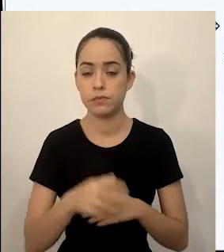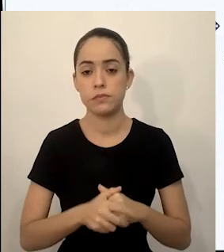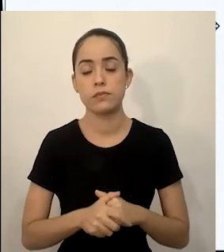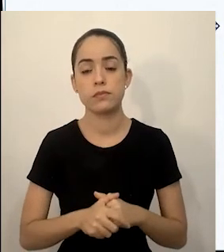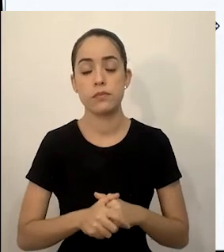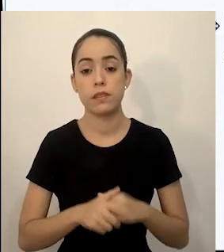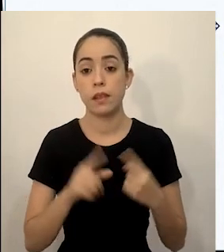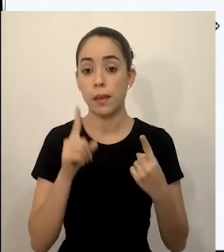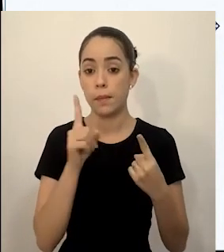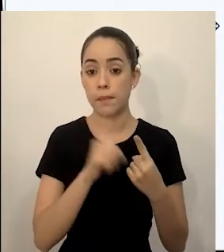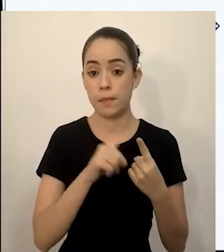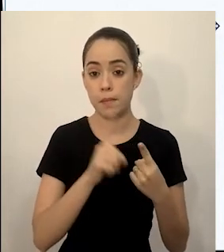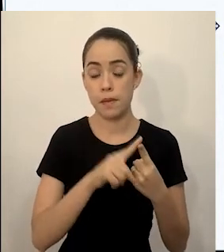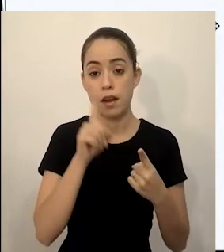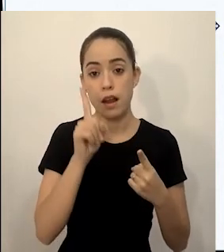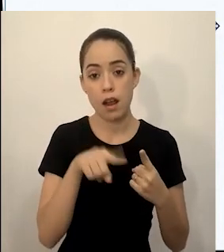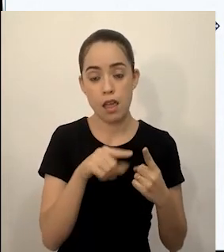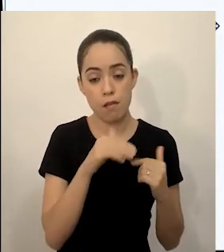fases: